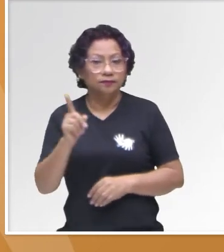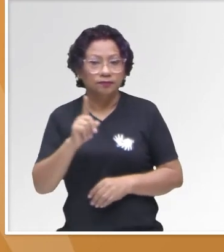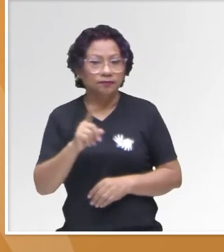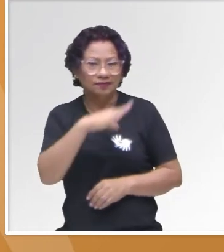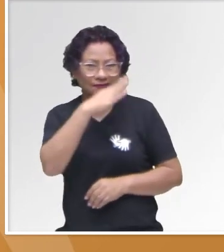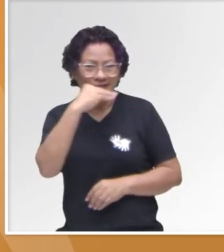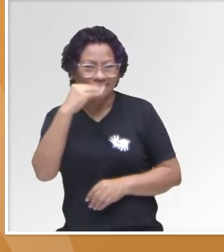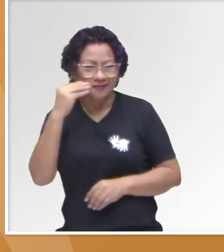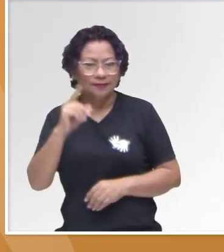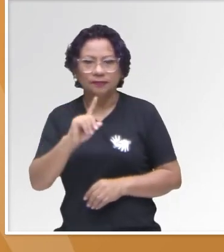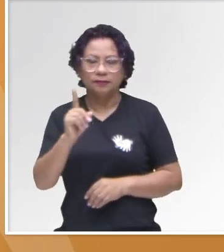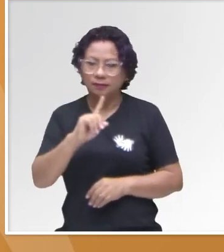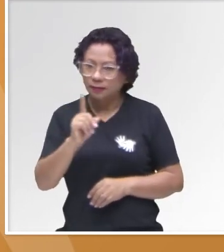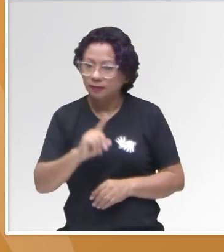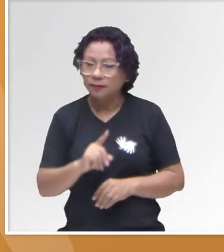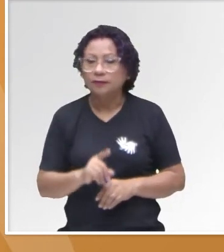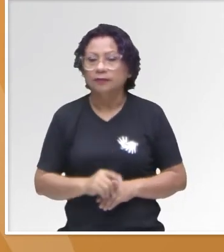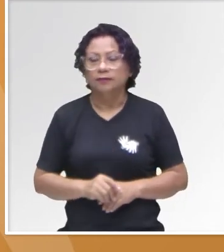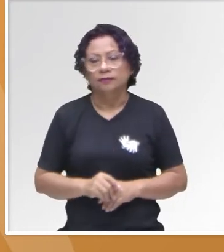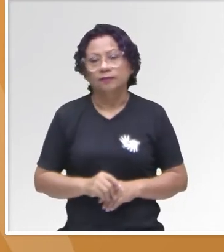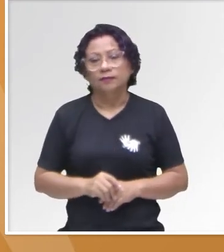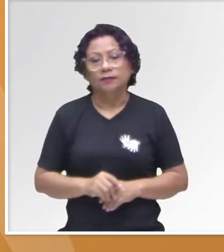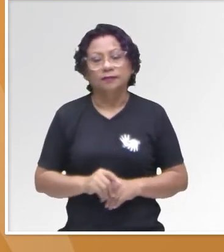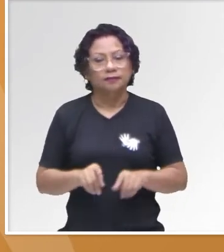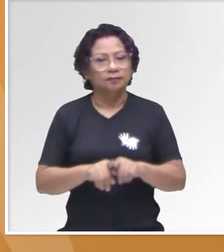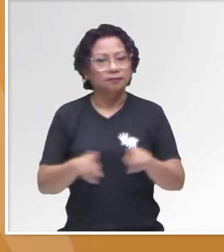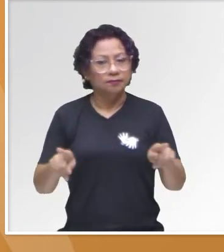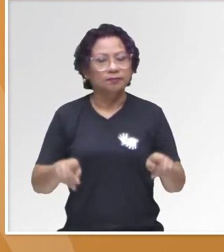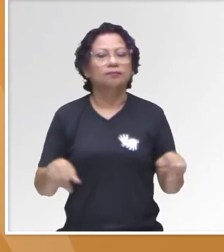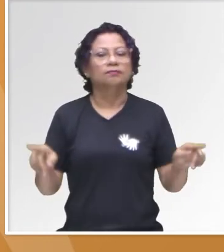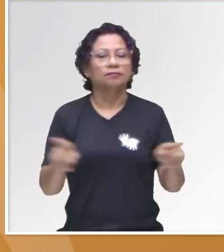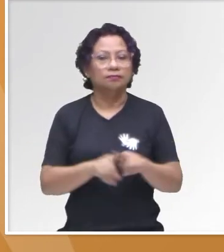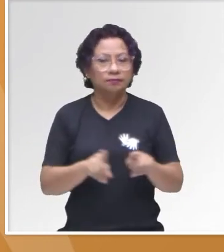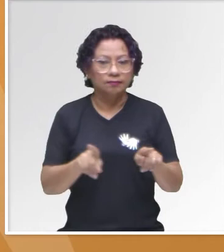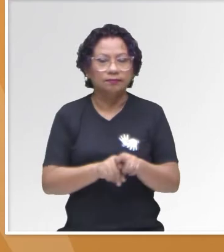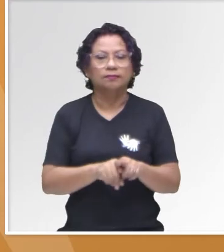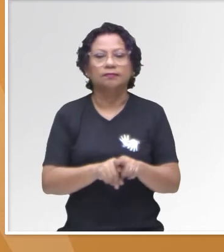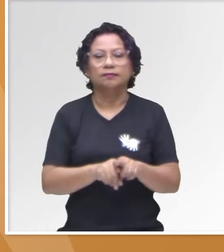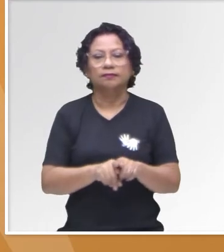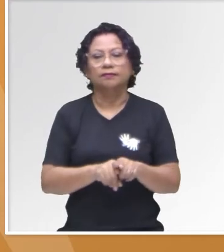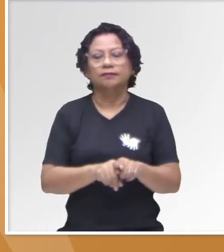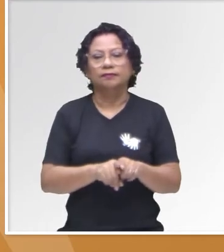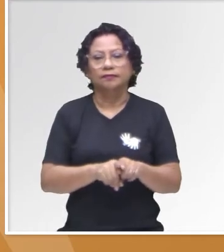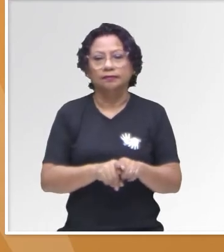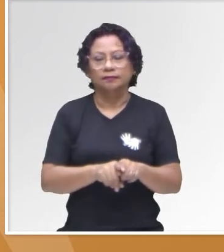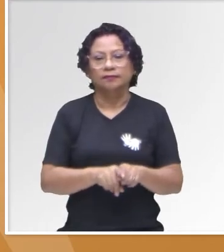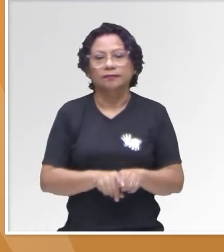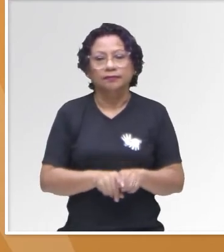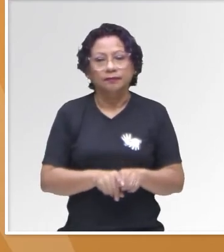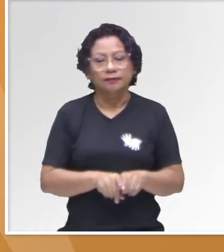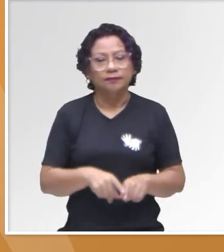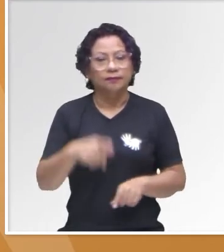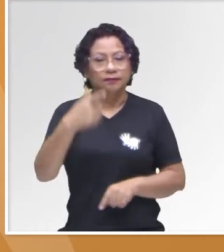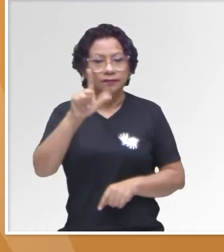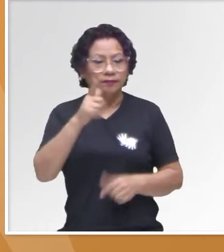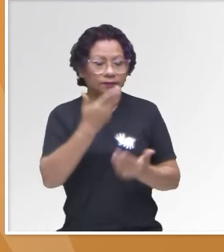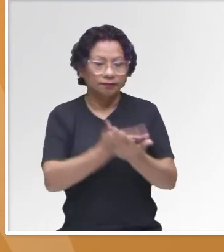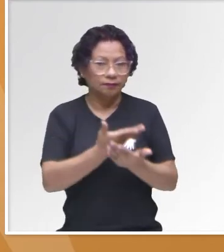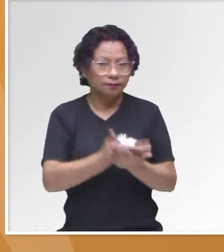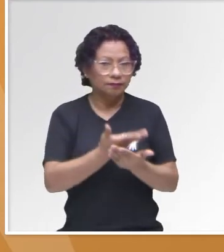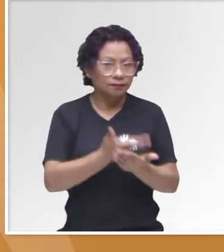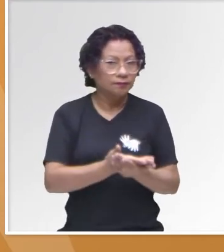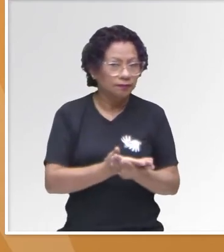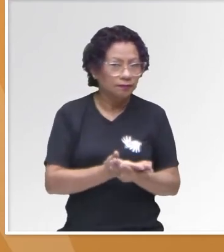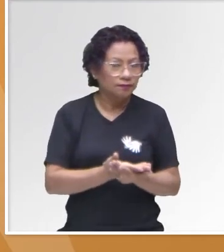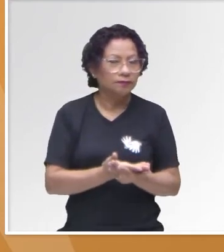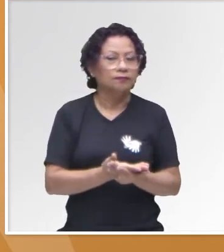né, que a gente chama de ensino fundamental 1, ensino fundamental 2 e o ensino médio. Não, é a escolaridade com relação ao